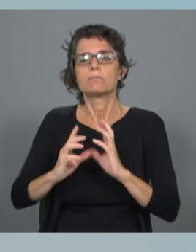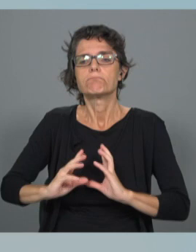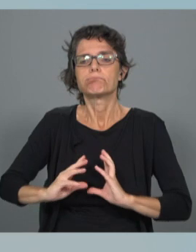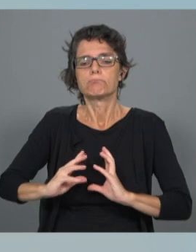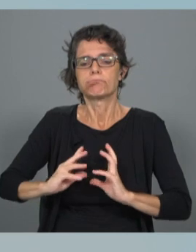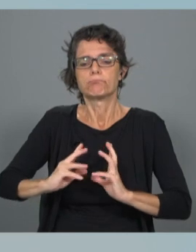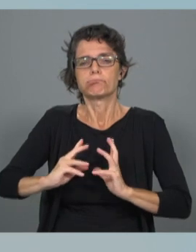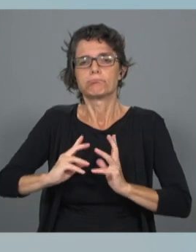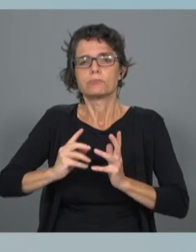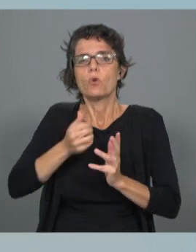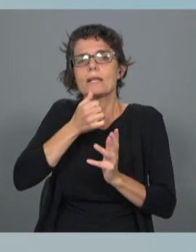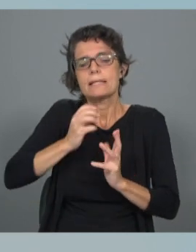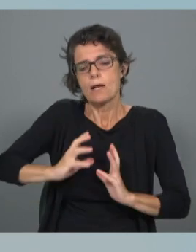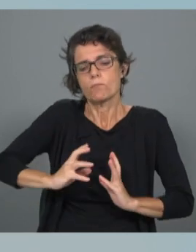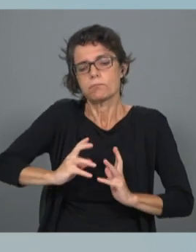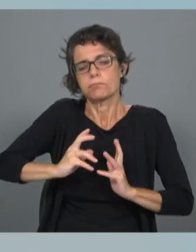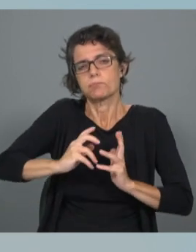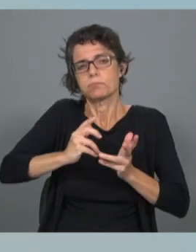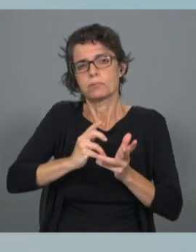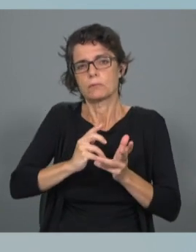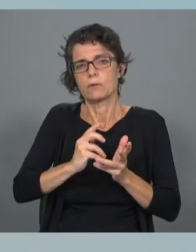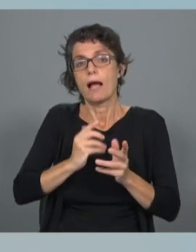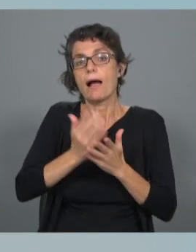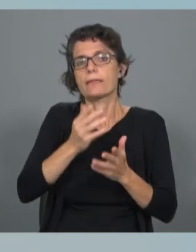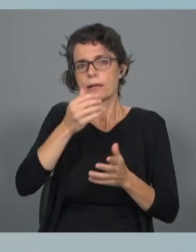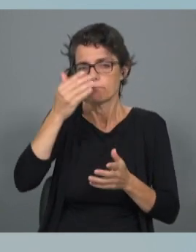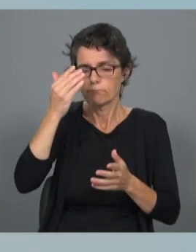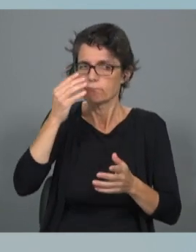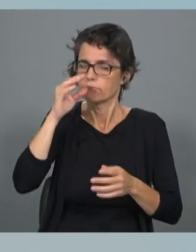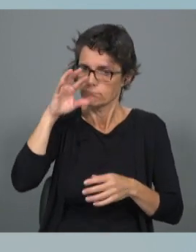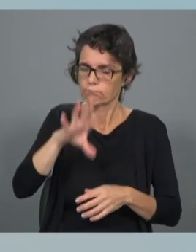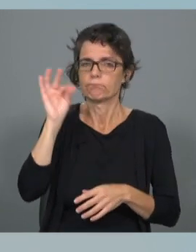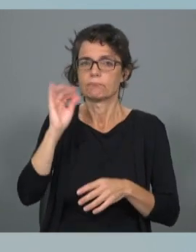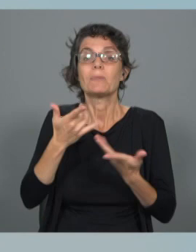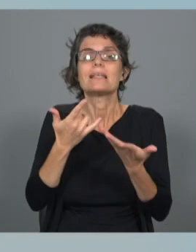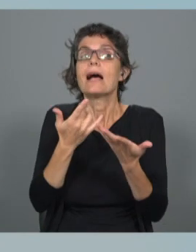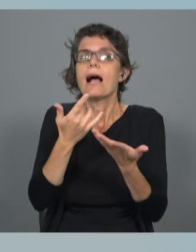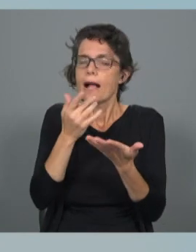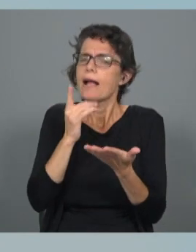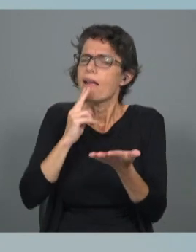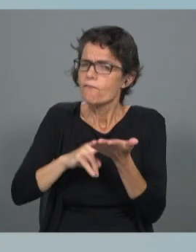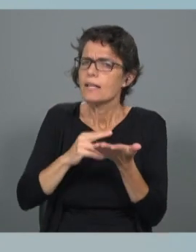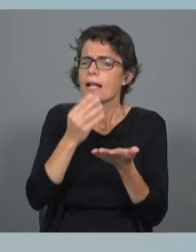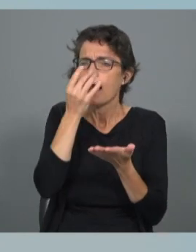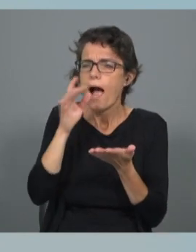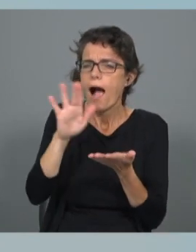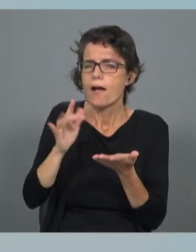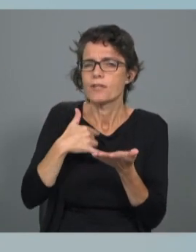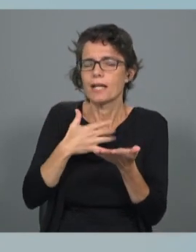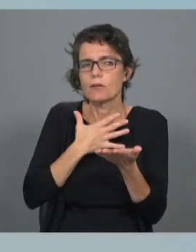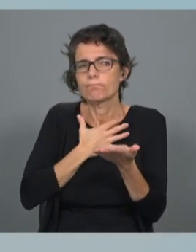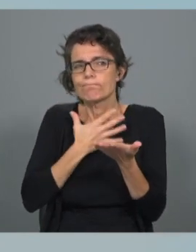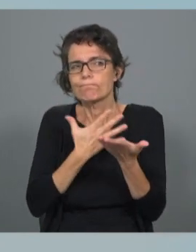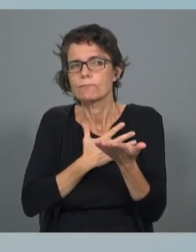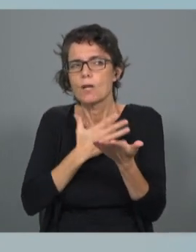progressivo, né? Progressivo. Embora no meu horizonte sempre tivesse este fascínio por África. Sempre, confesso, sempre numa razão ou outra, sempre